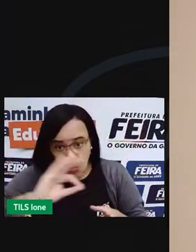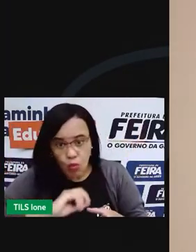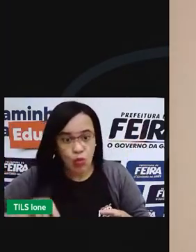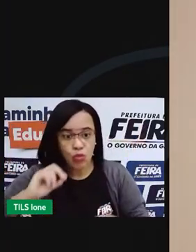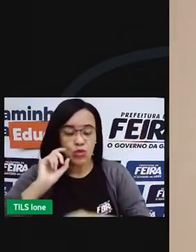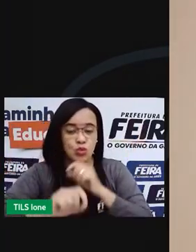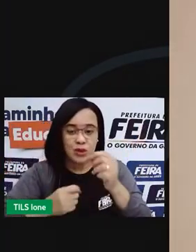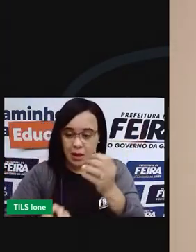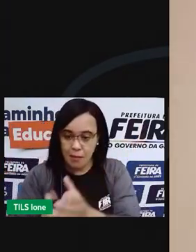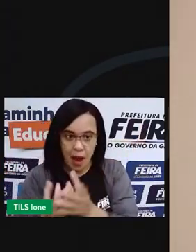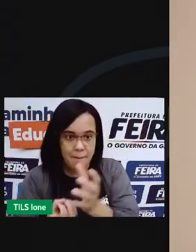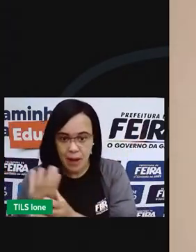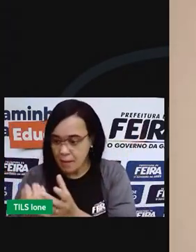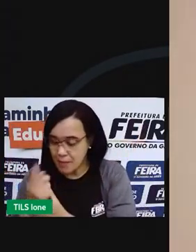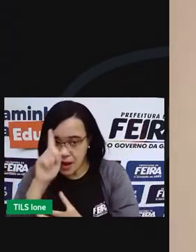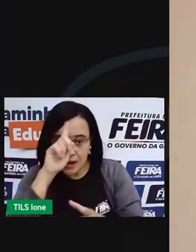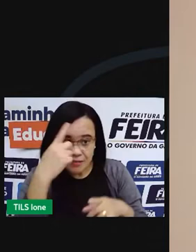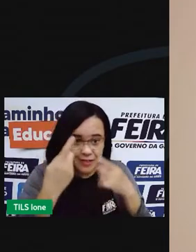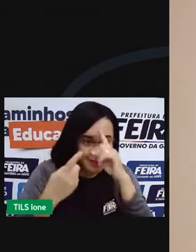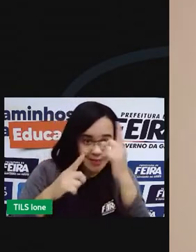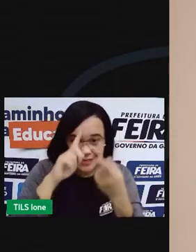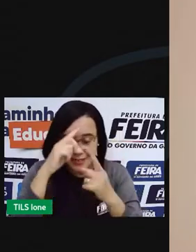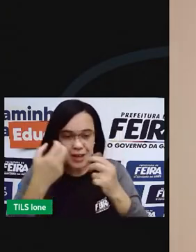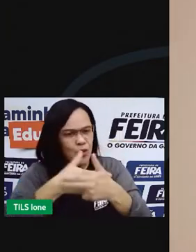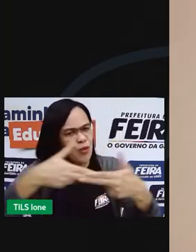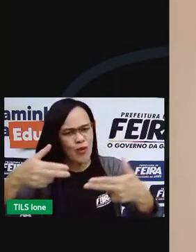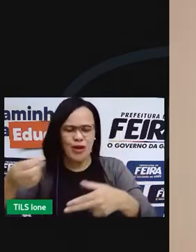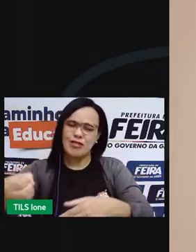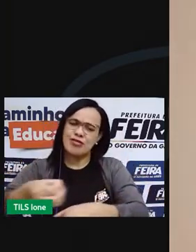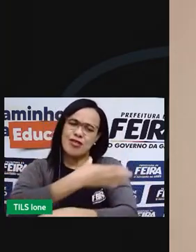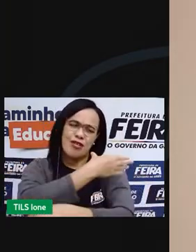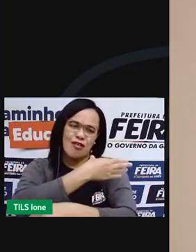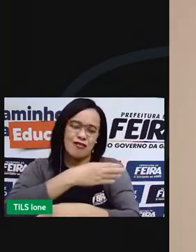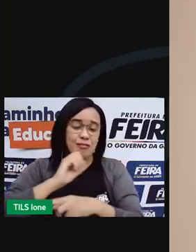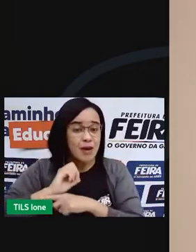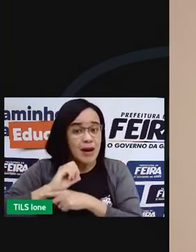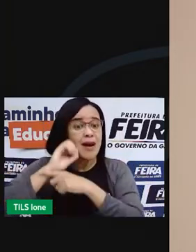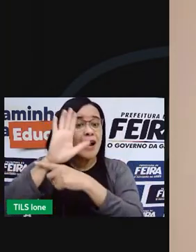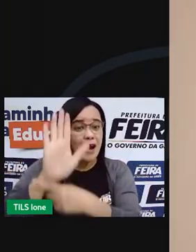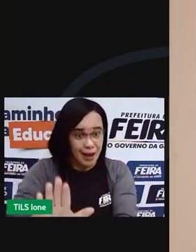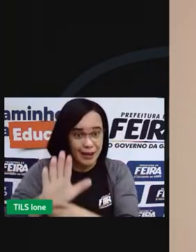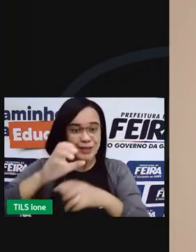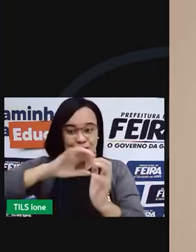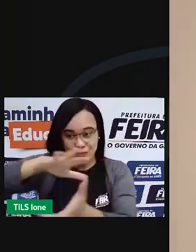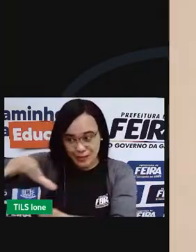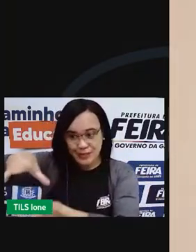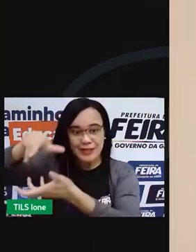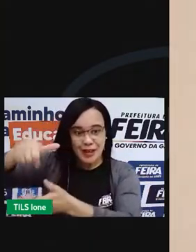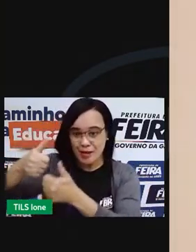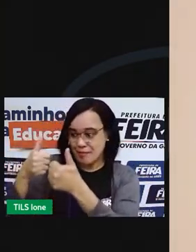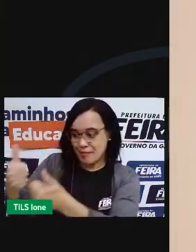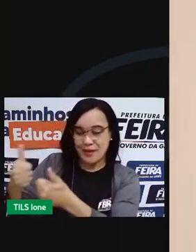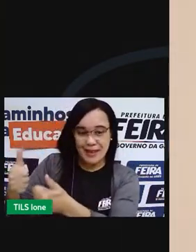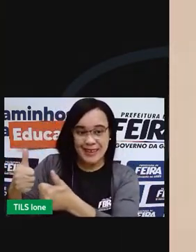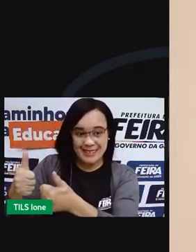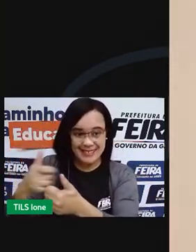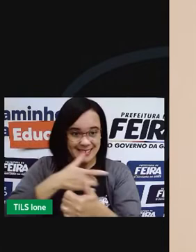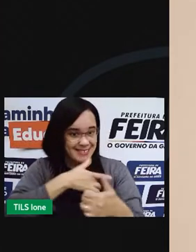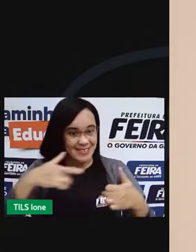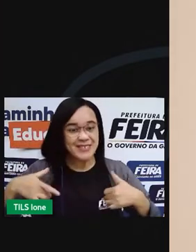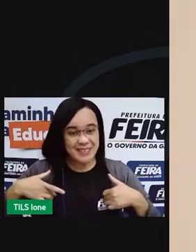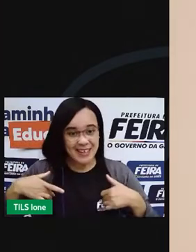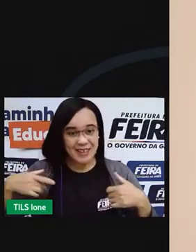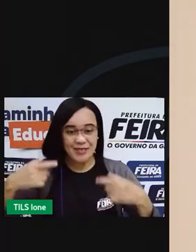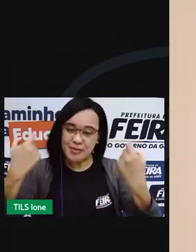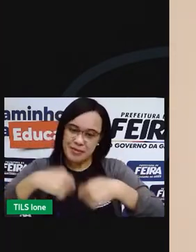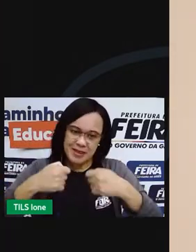inventarmos novos jeitos de agir, compartilhar e habitar nosso planeta de uma forma mais saudável. Recicle seus hábitos